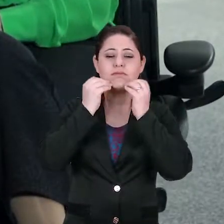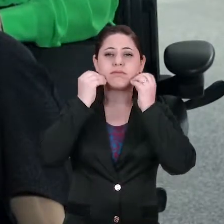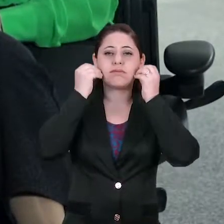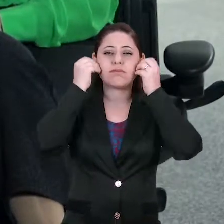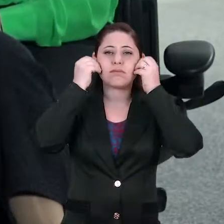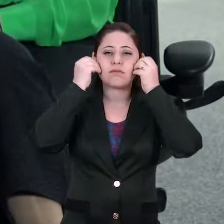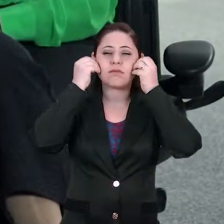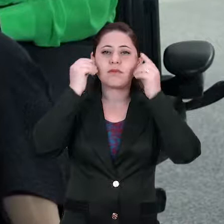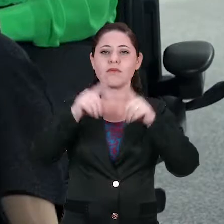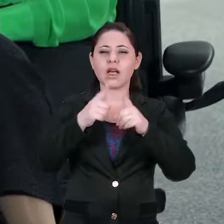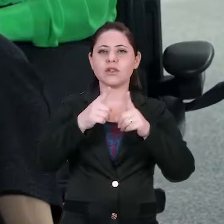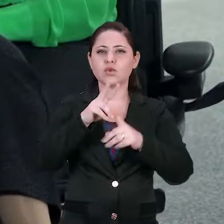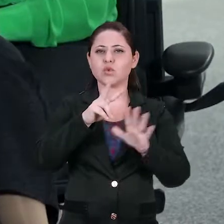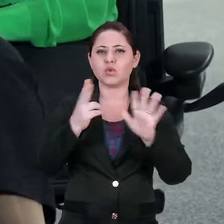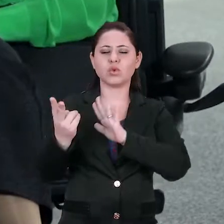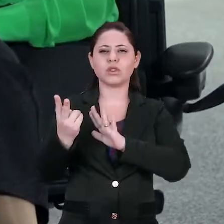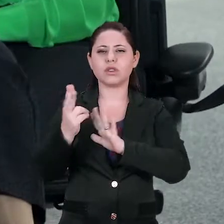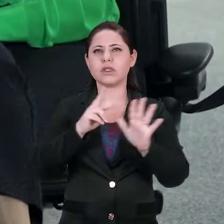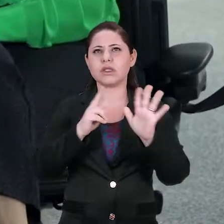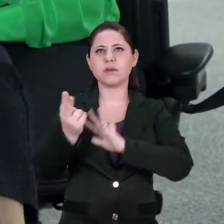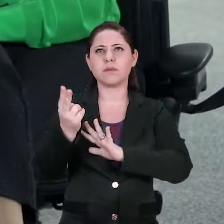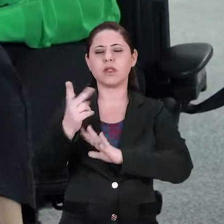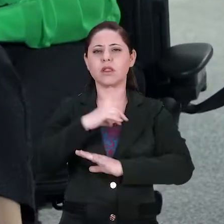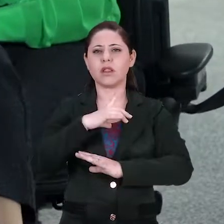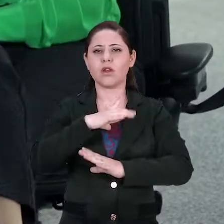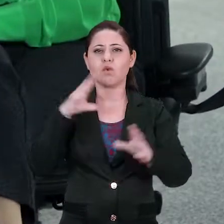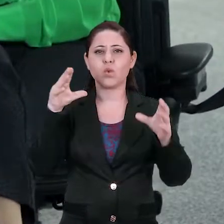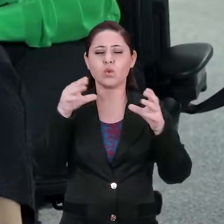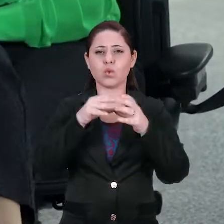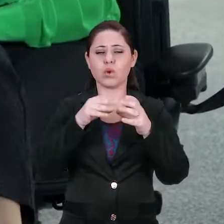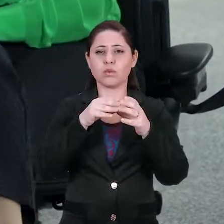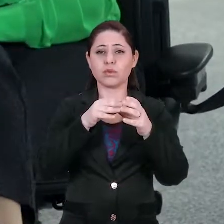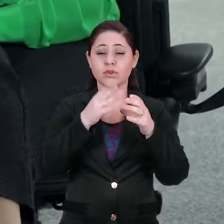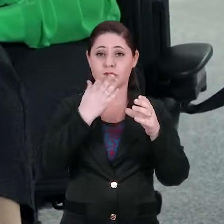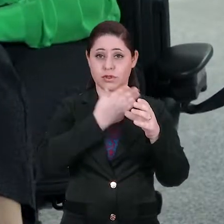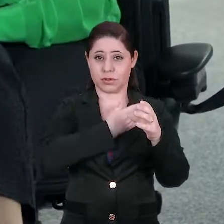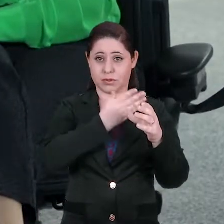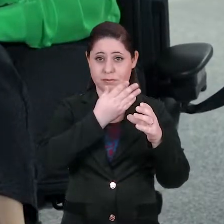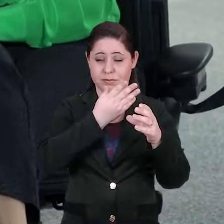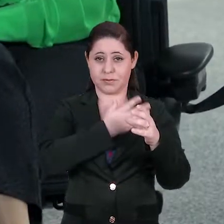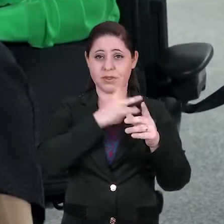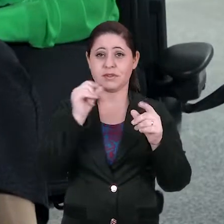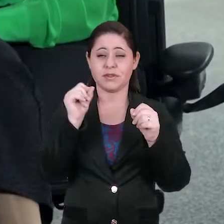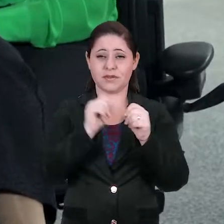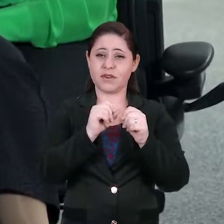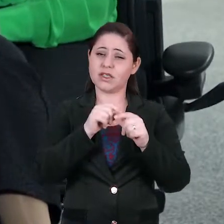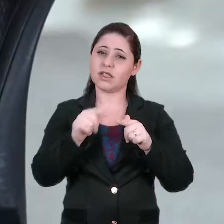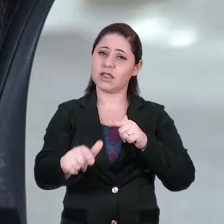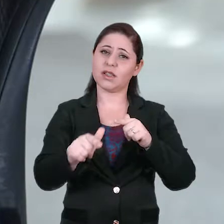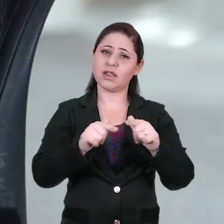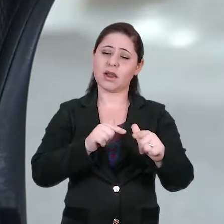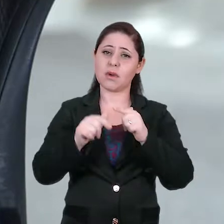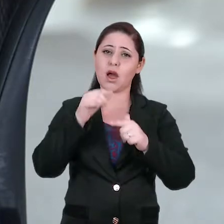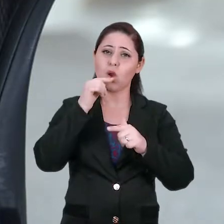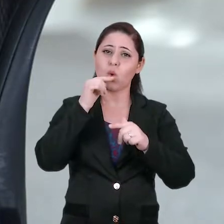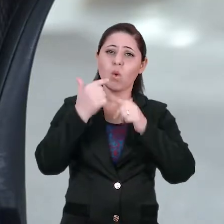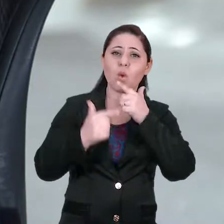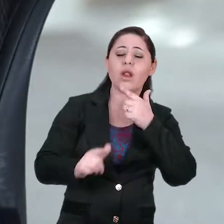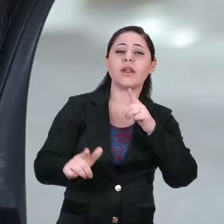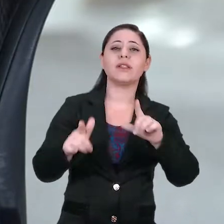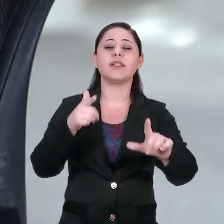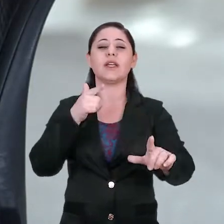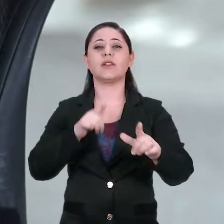é de Moçambique, mas 2 semanas nós tivemos em casa um grupo de amigas que trabalham